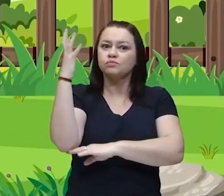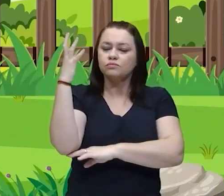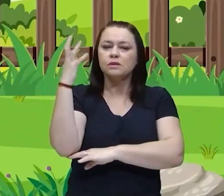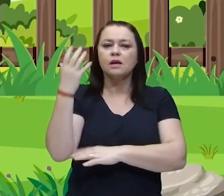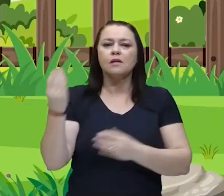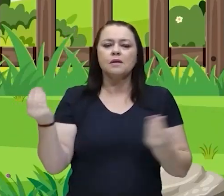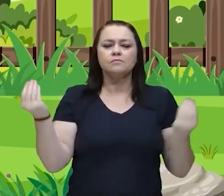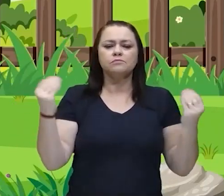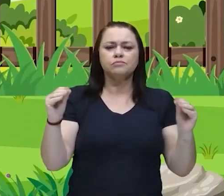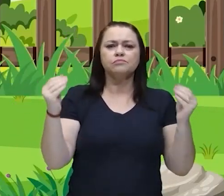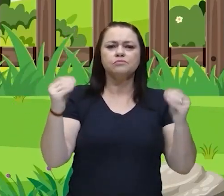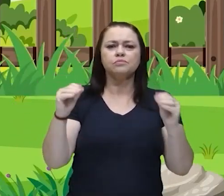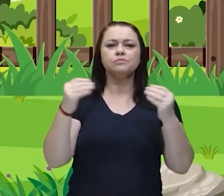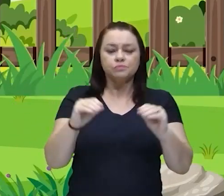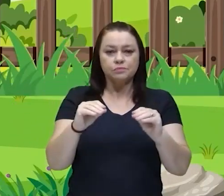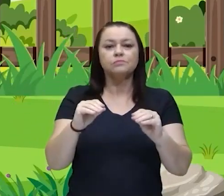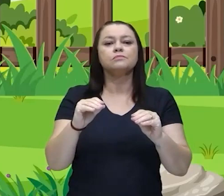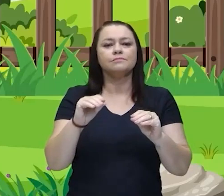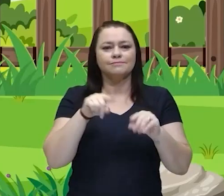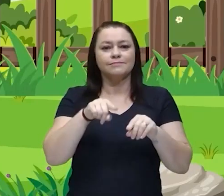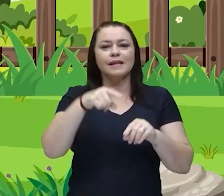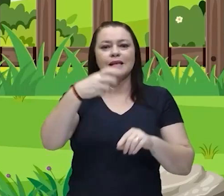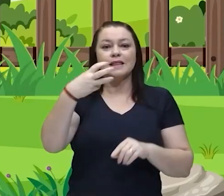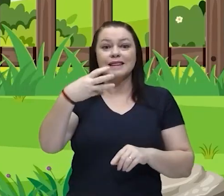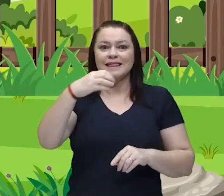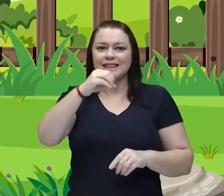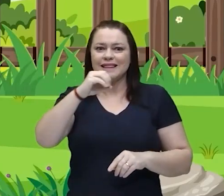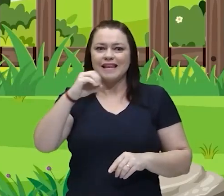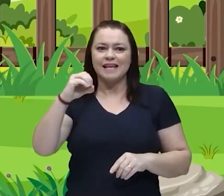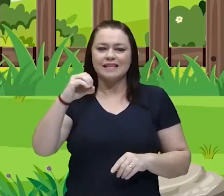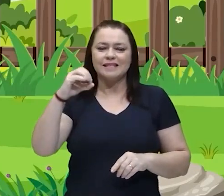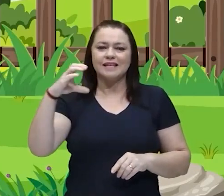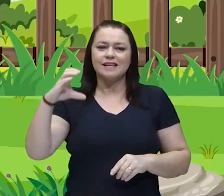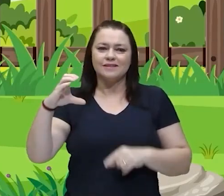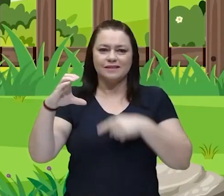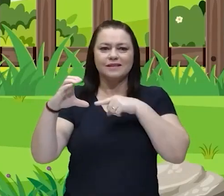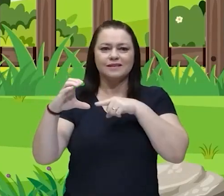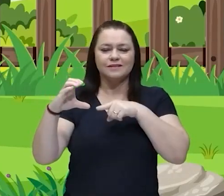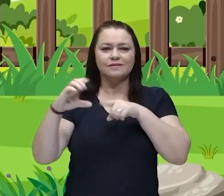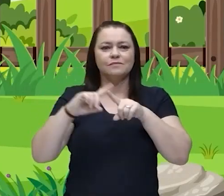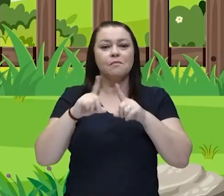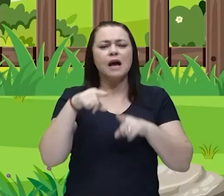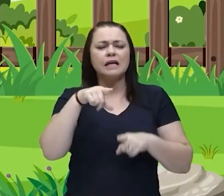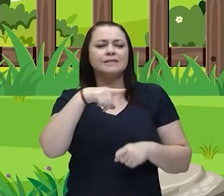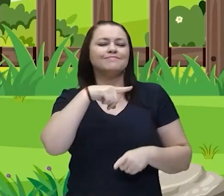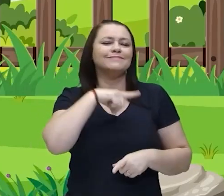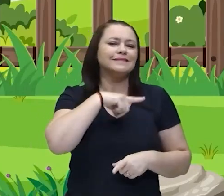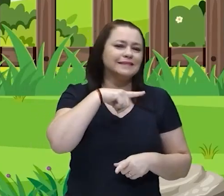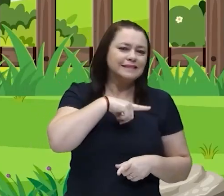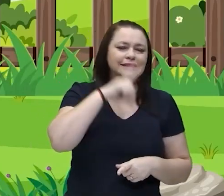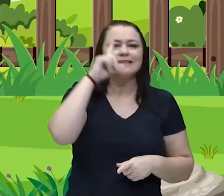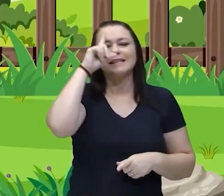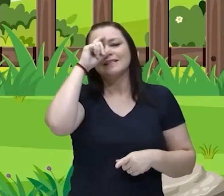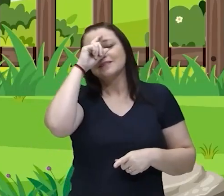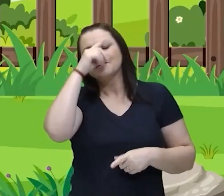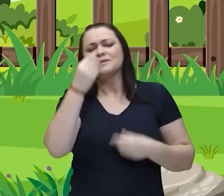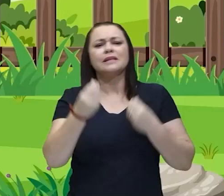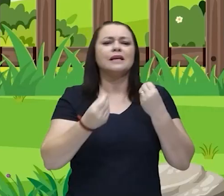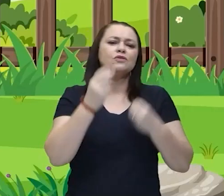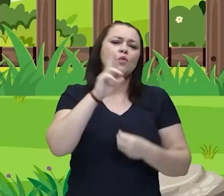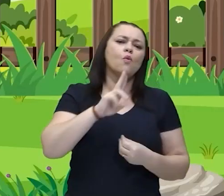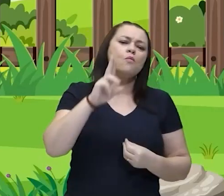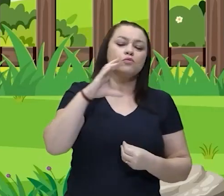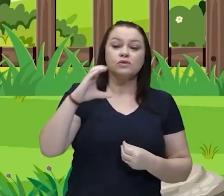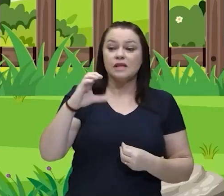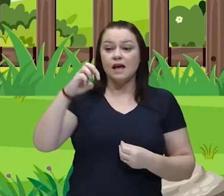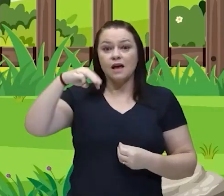montando e construiu uma cerca com 300 centímetros. Só que o Zeca ele tem um pouquinho de dificuldade em trabalhar com centímetros.